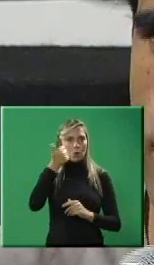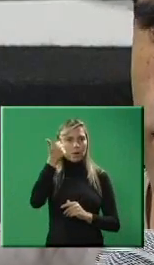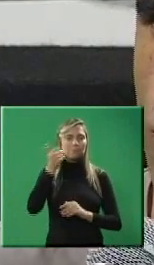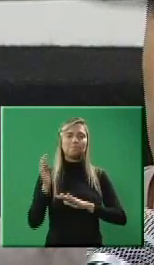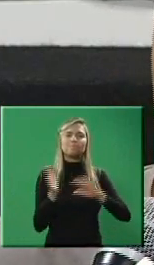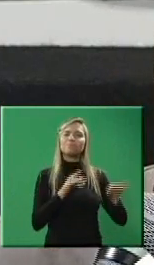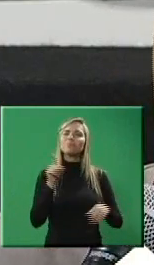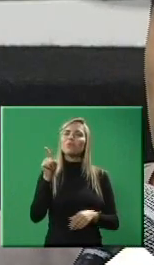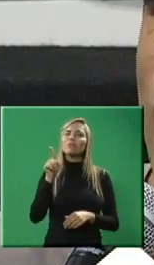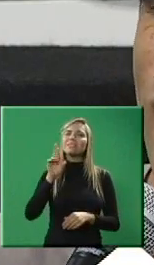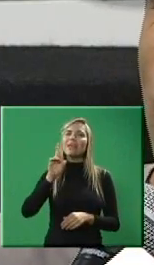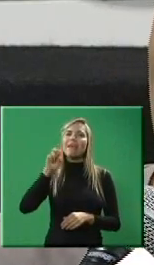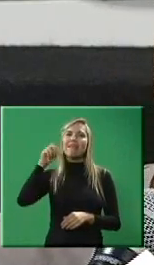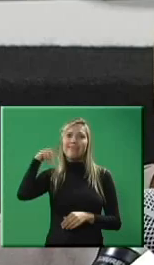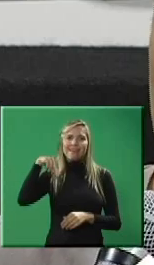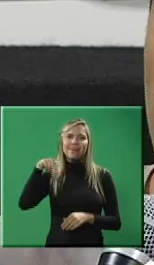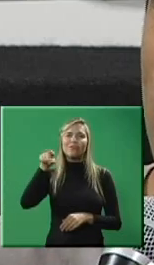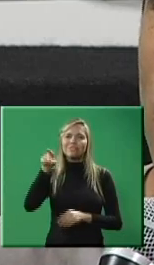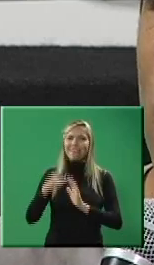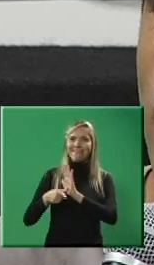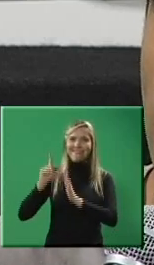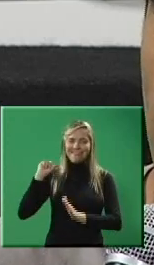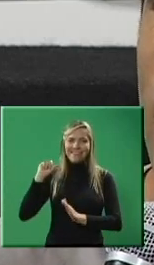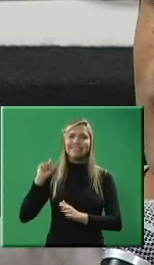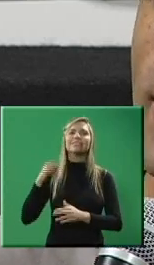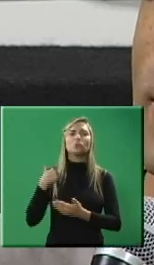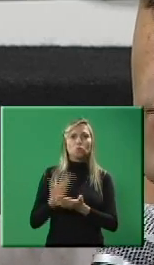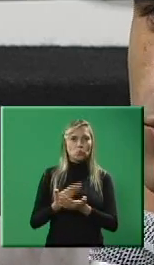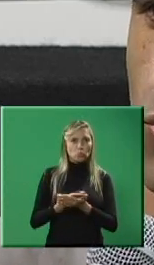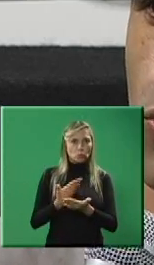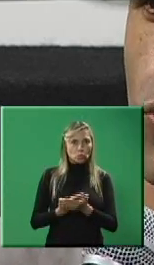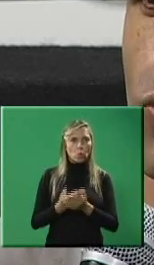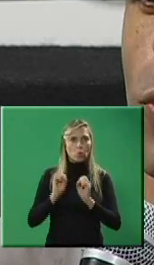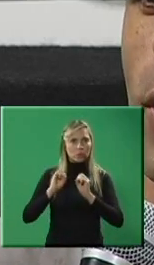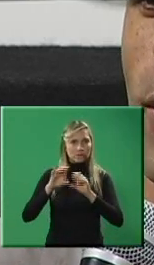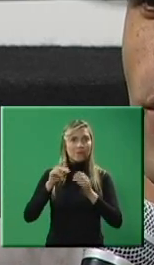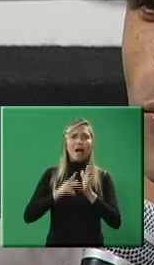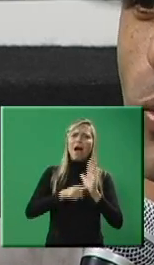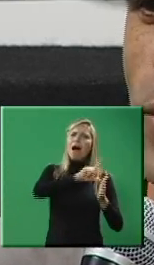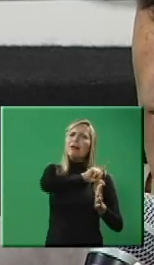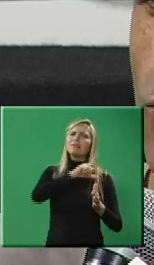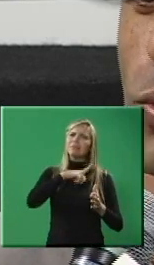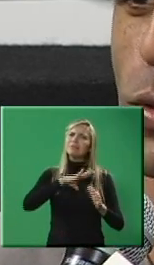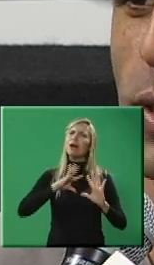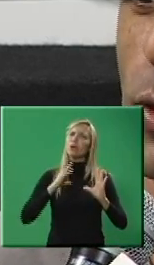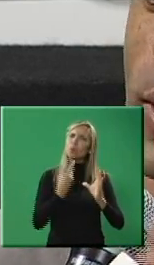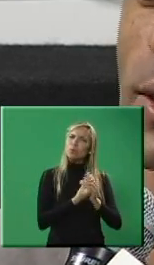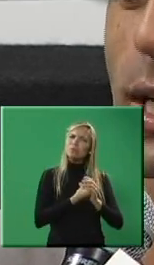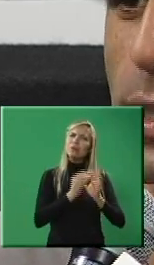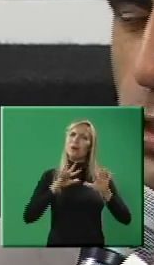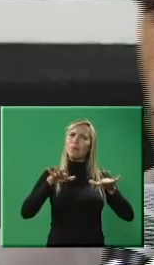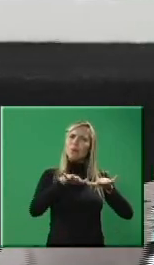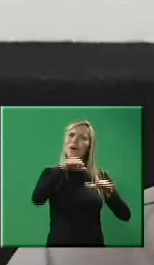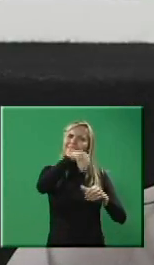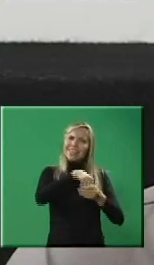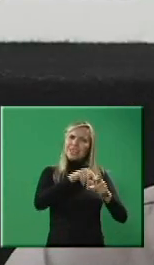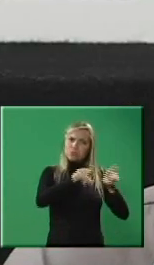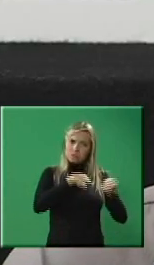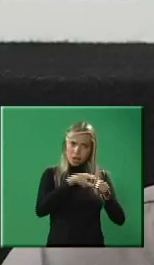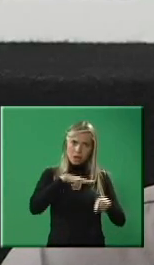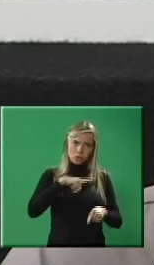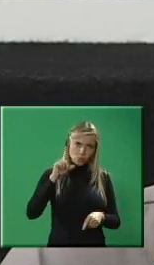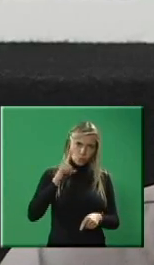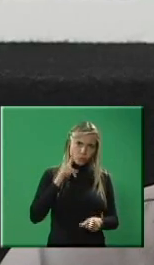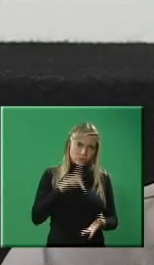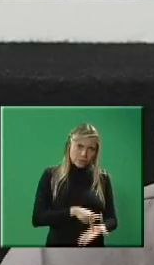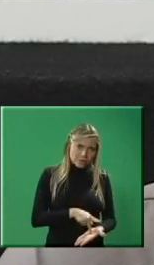Renan, você estudou, você estava dizendo antes da gente começar, você estudou com alguns alunos, né, numa sala que tinham surdos.